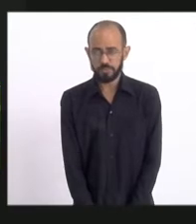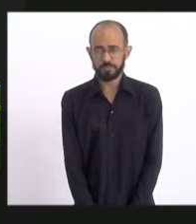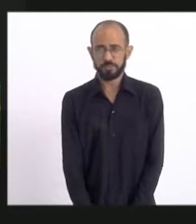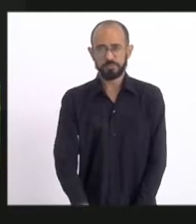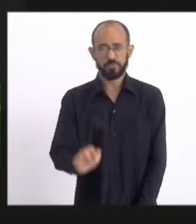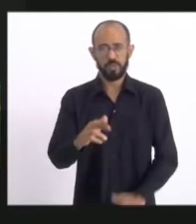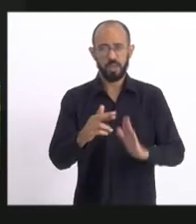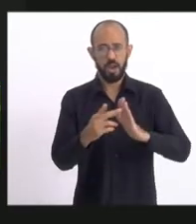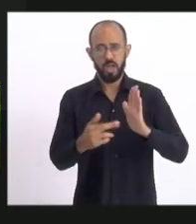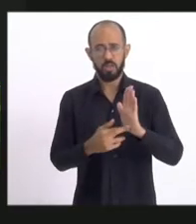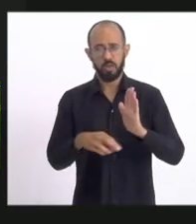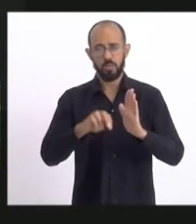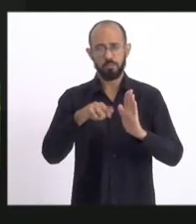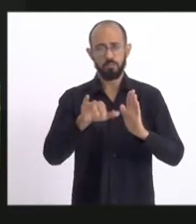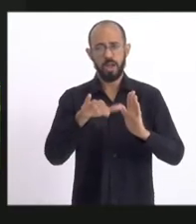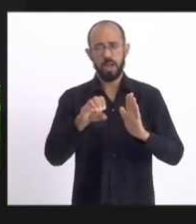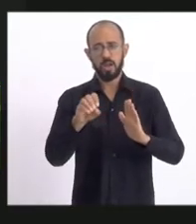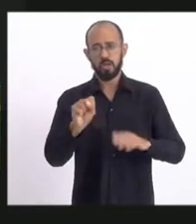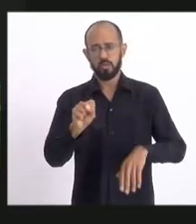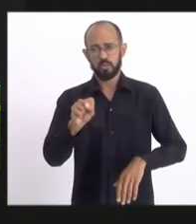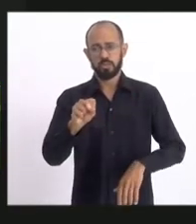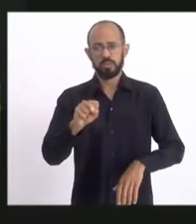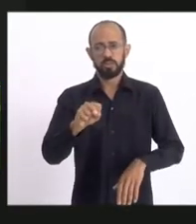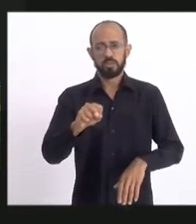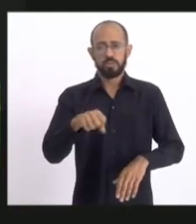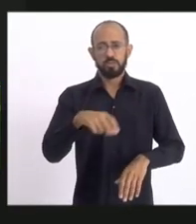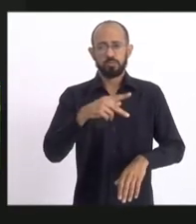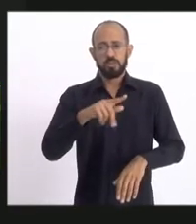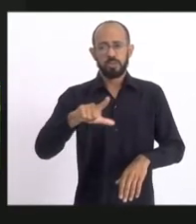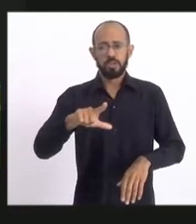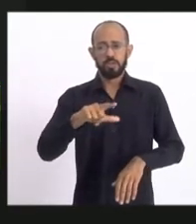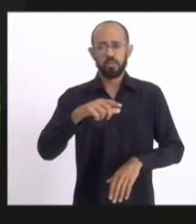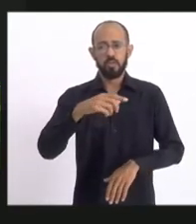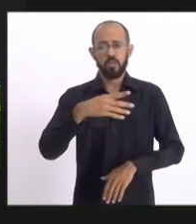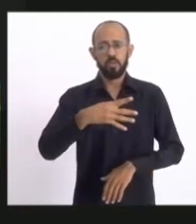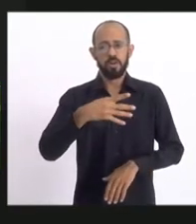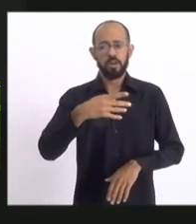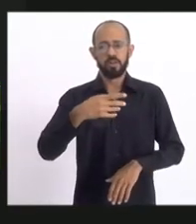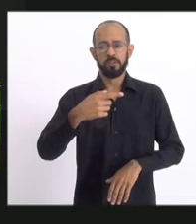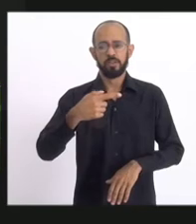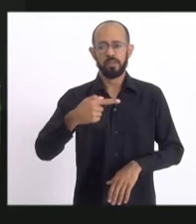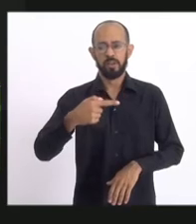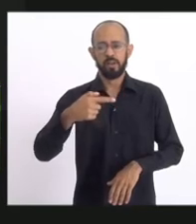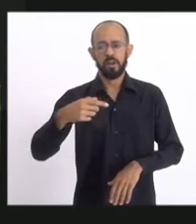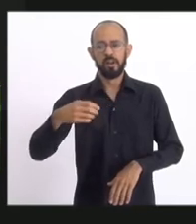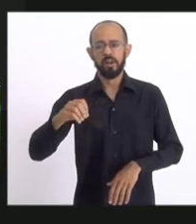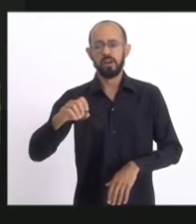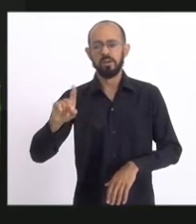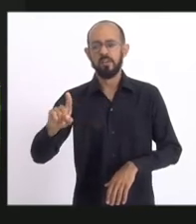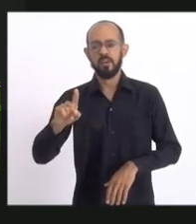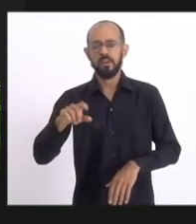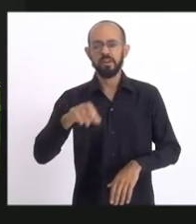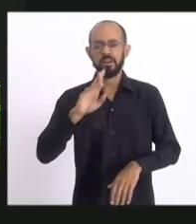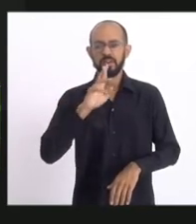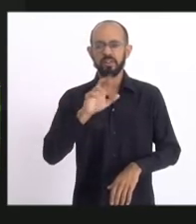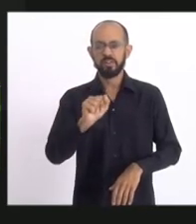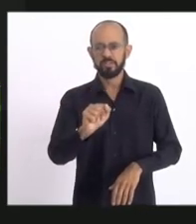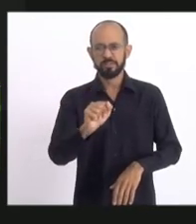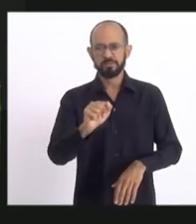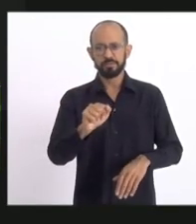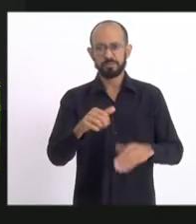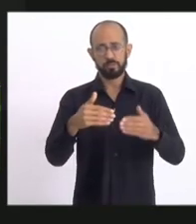Relator, deputado Marcos Miller. Projeto de lei 4701 de 2021, autoria do deputado Rodrigo Amorim. O parecer é